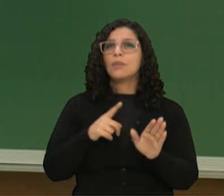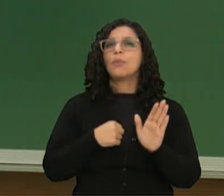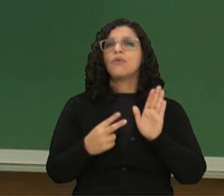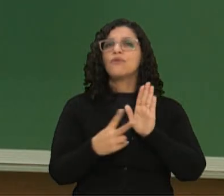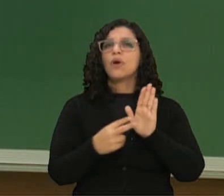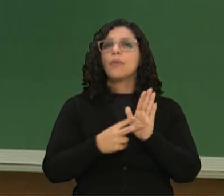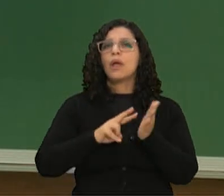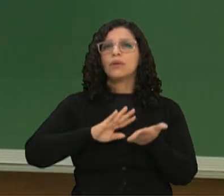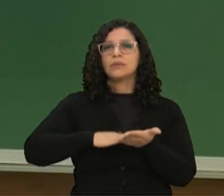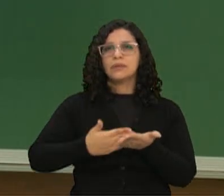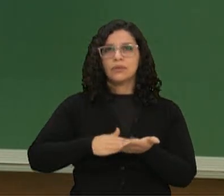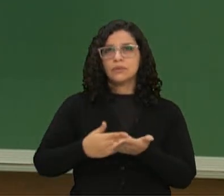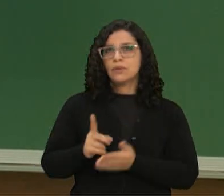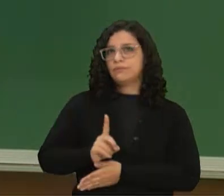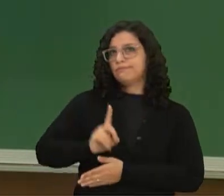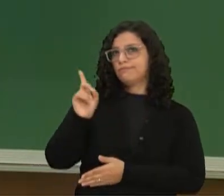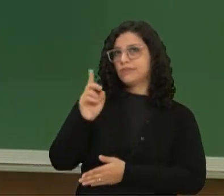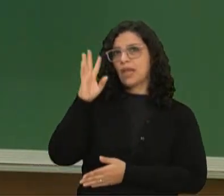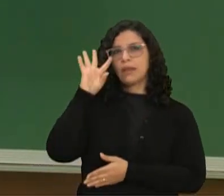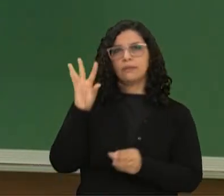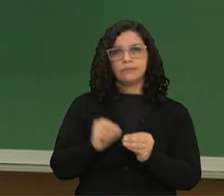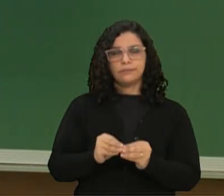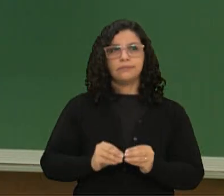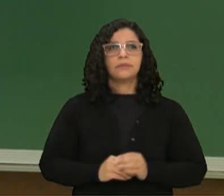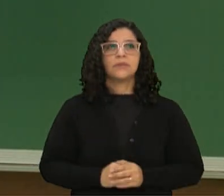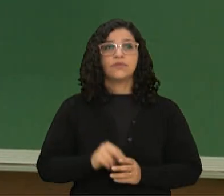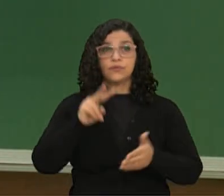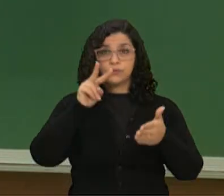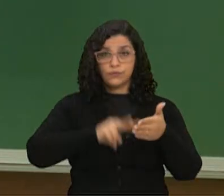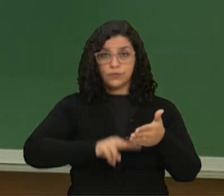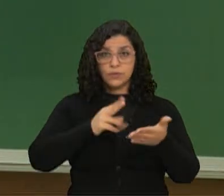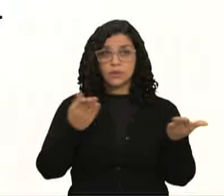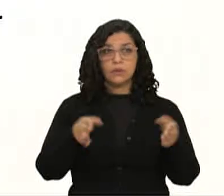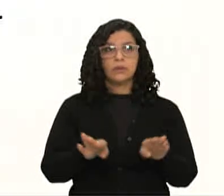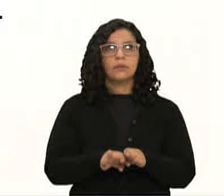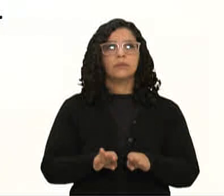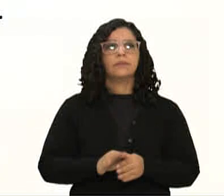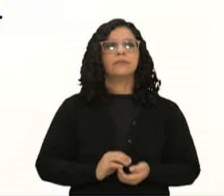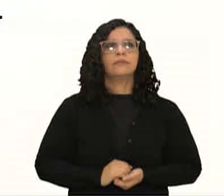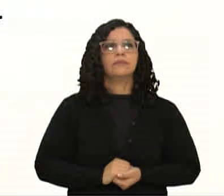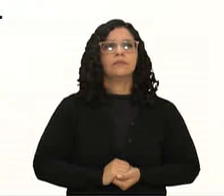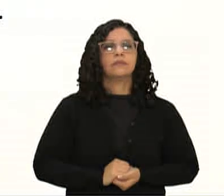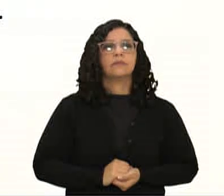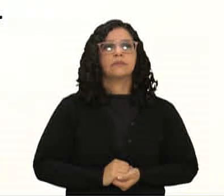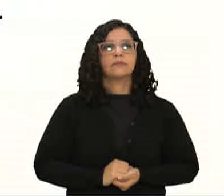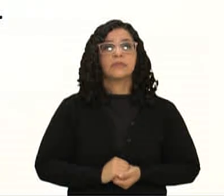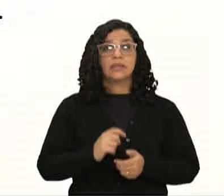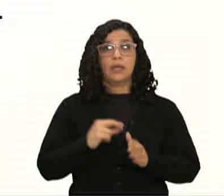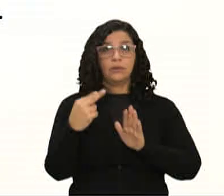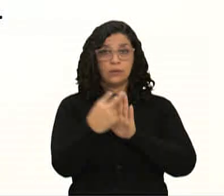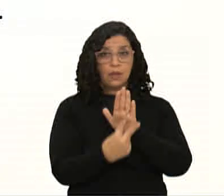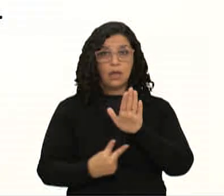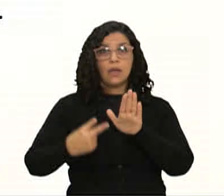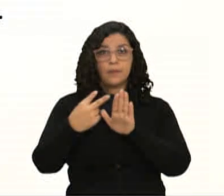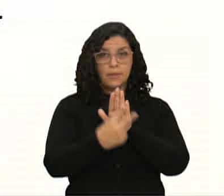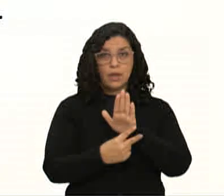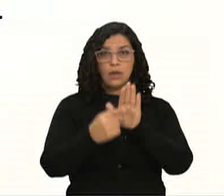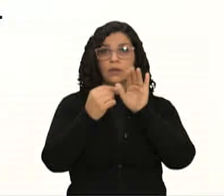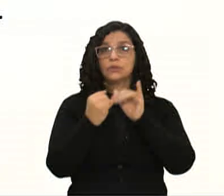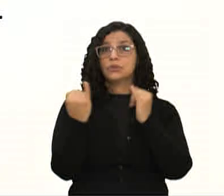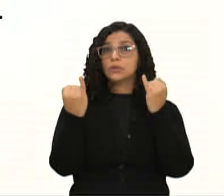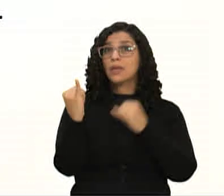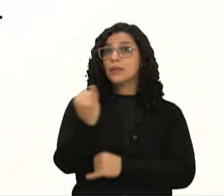tradução para vocês entenderem melhor. Vamos fazer a leitura, então? A gente tem ali a imagem, que é sempre importante